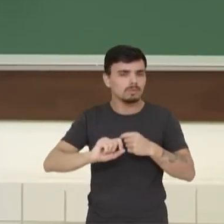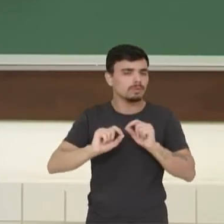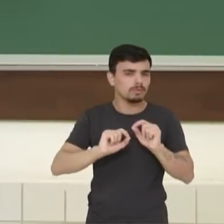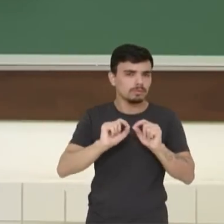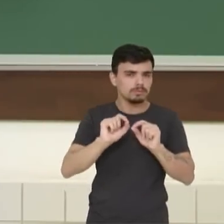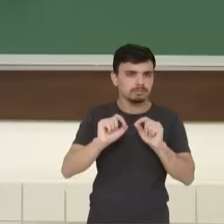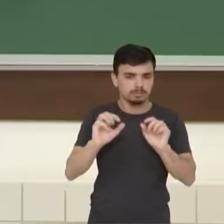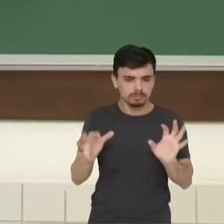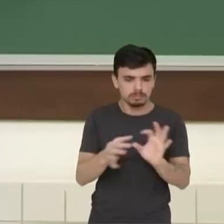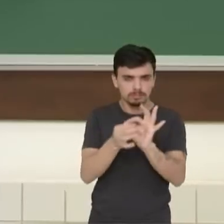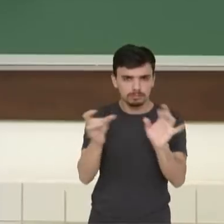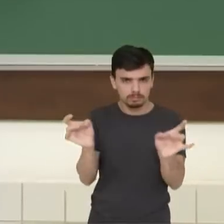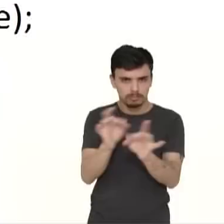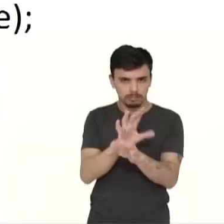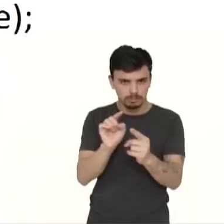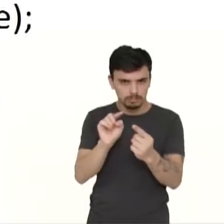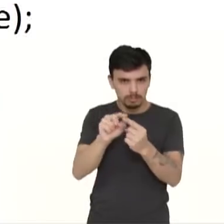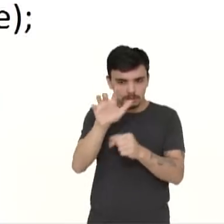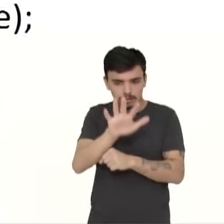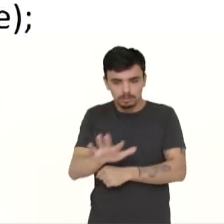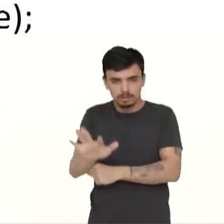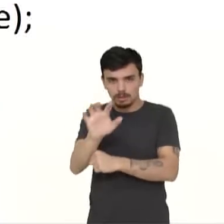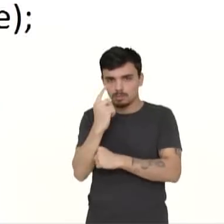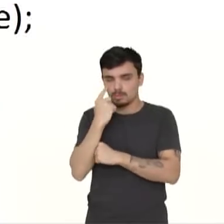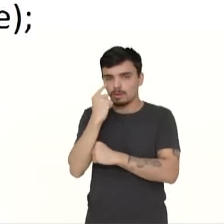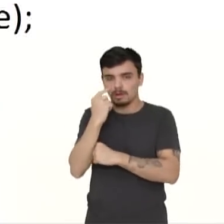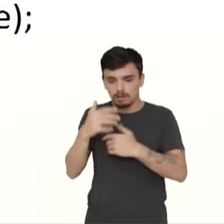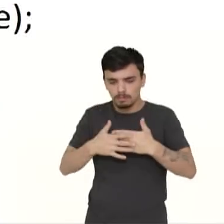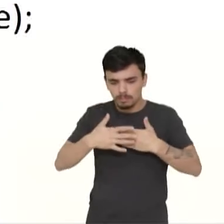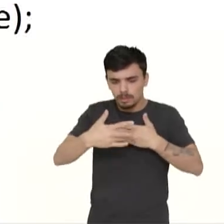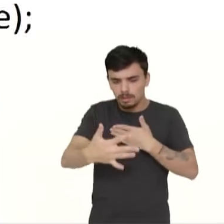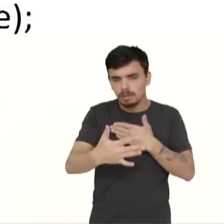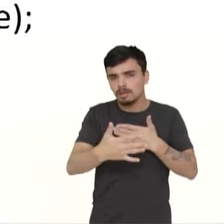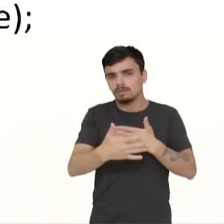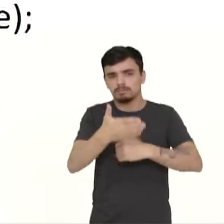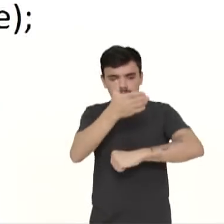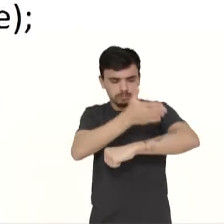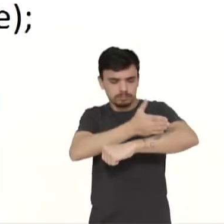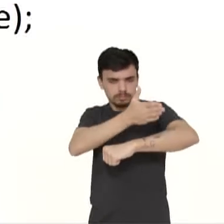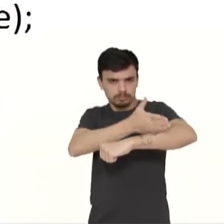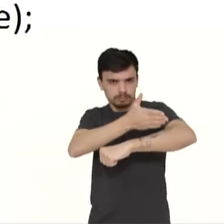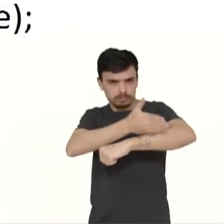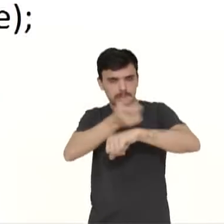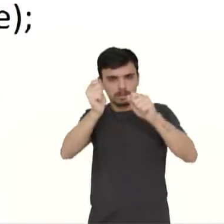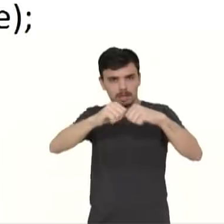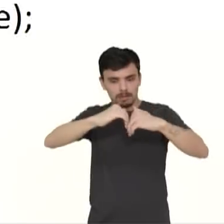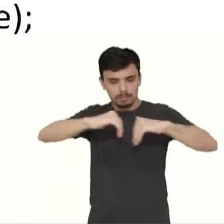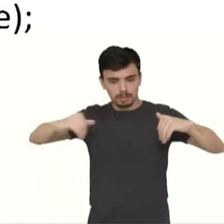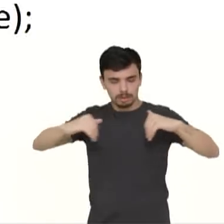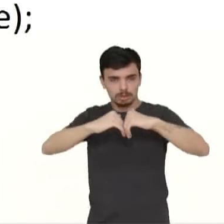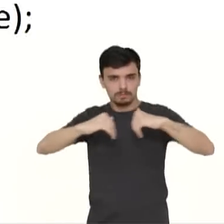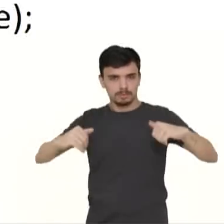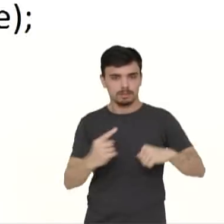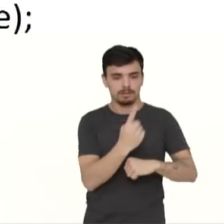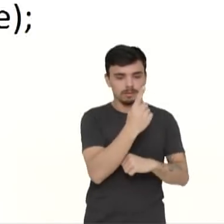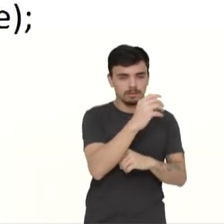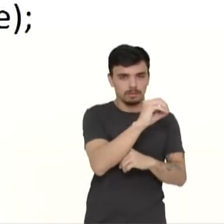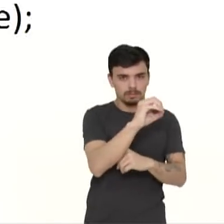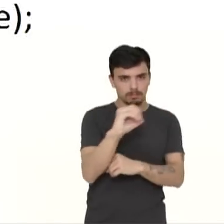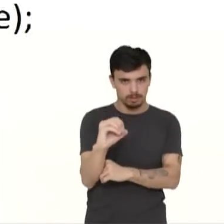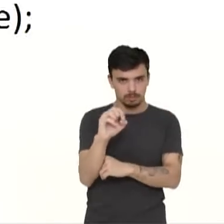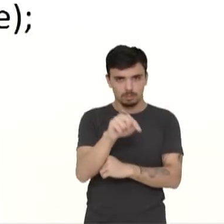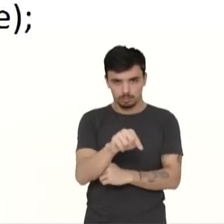considerações gerais do que a gente estudou. Vimos que durante a Idade Média, a gente pode dividir esses 1000 anos em